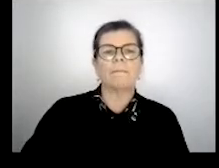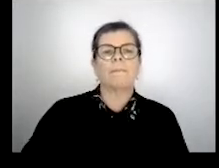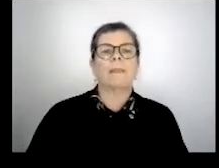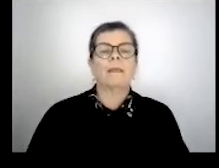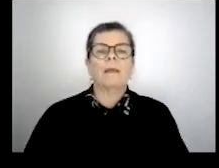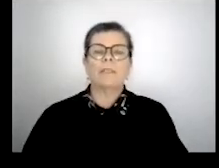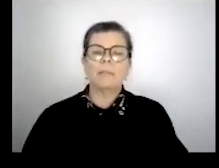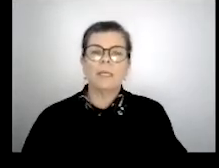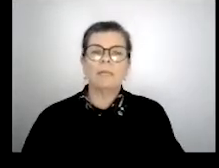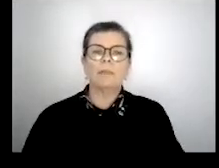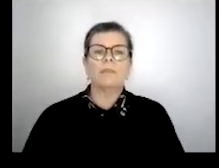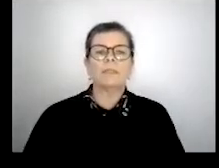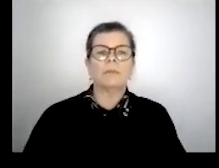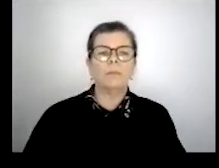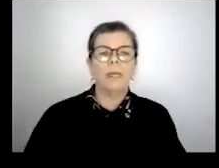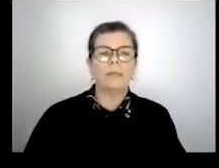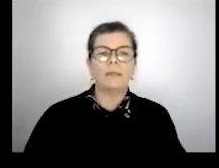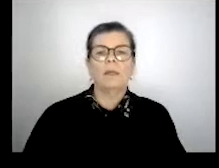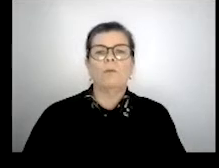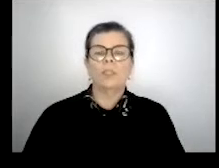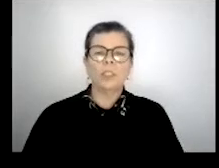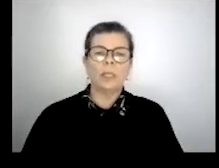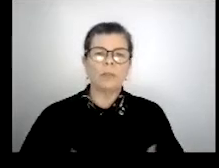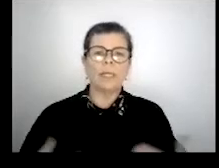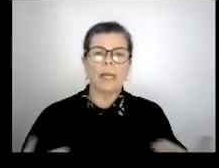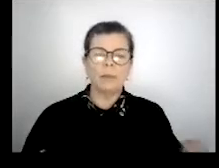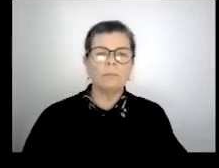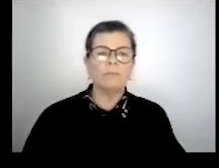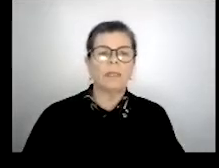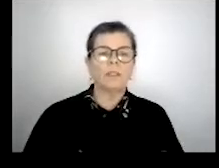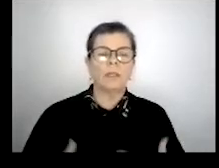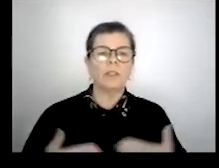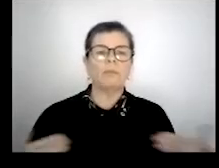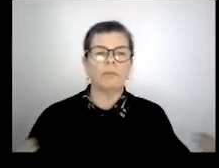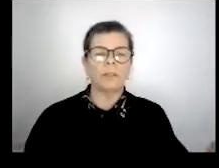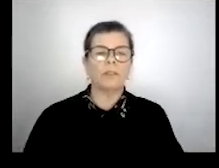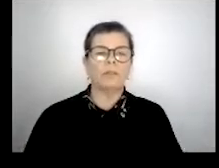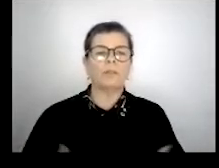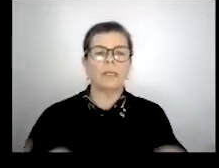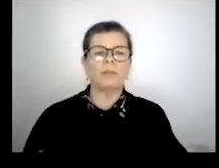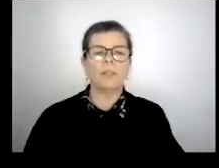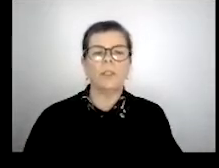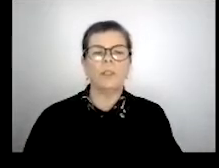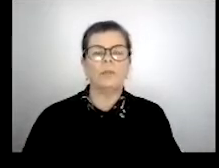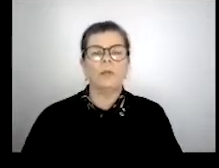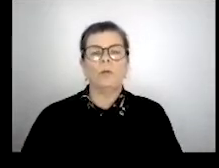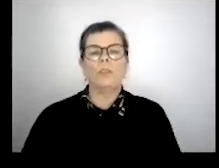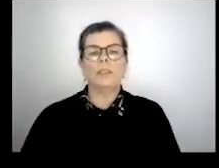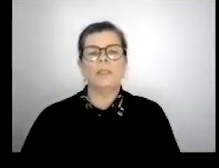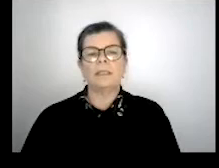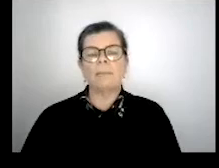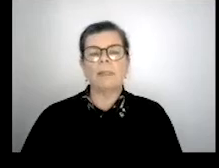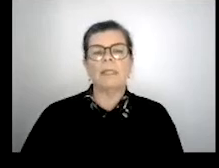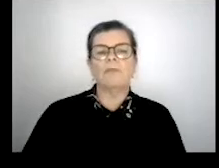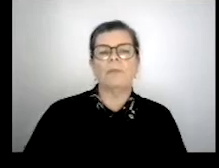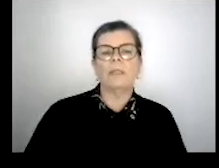entrada. Temos ainda uma simulação de mesa, onde a gente tem um cenário, né? A gente faz um cenário fictício, onde